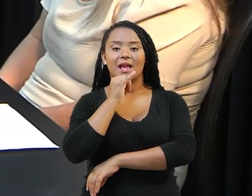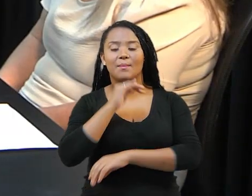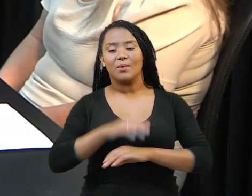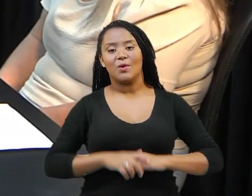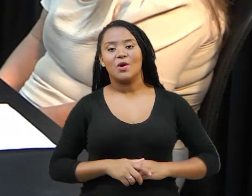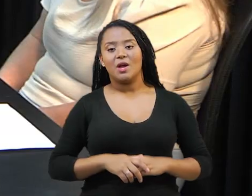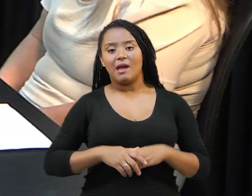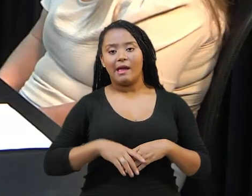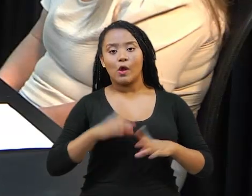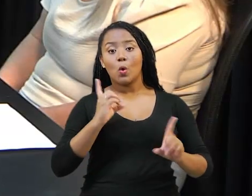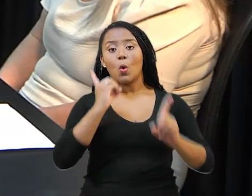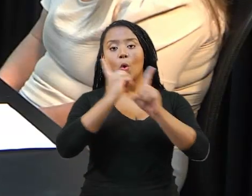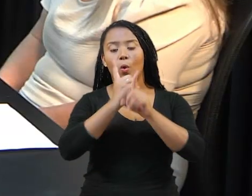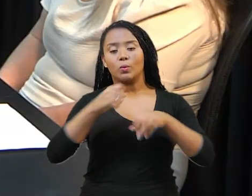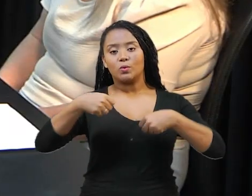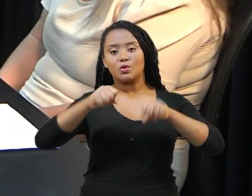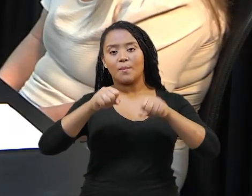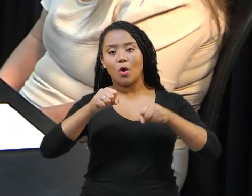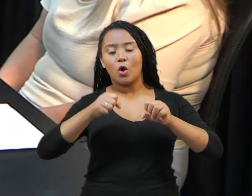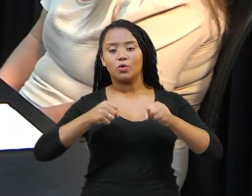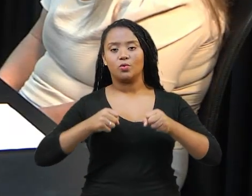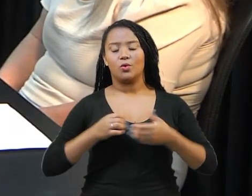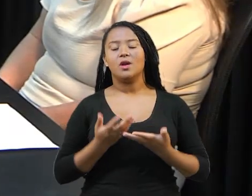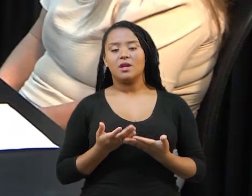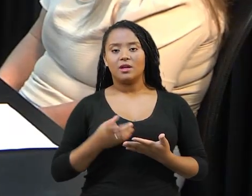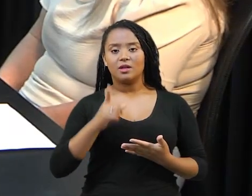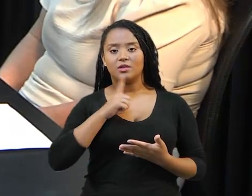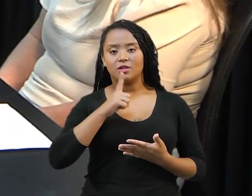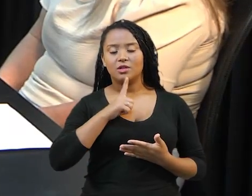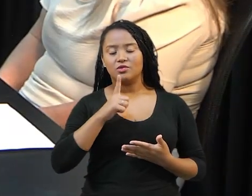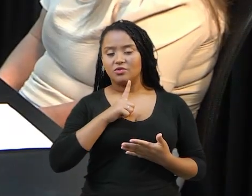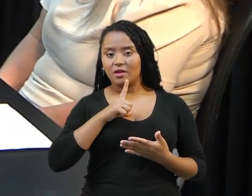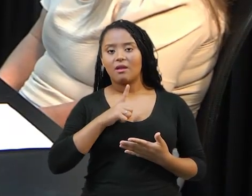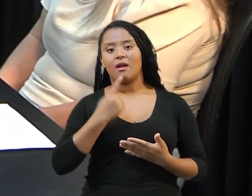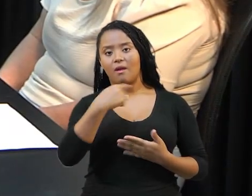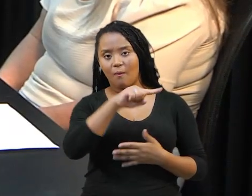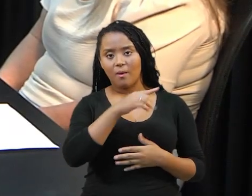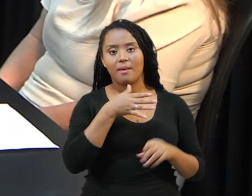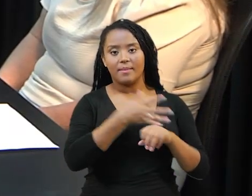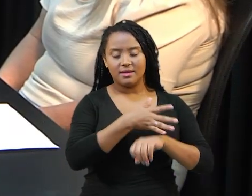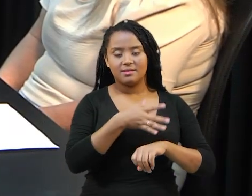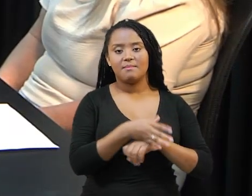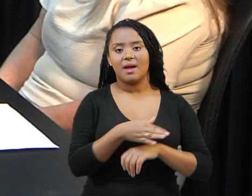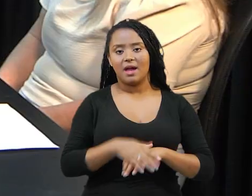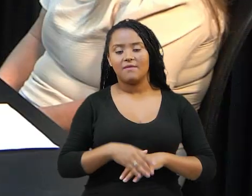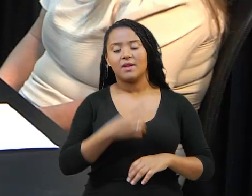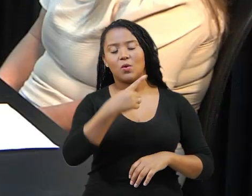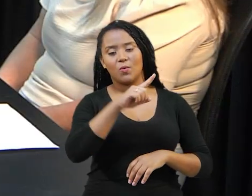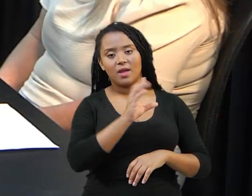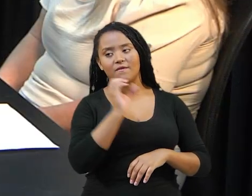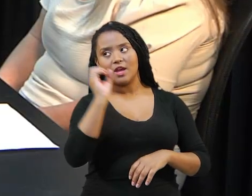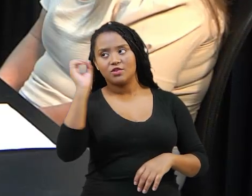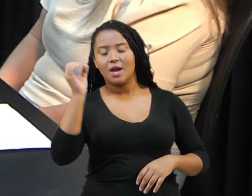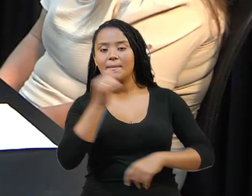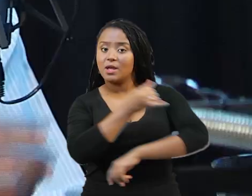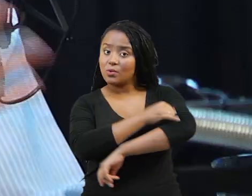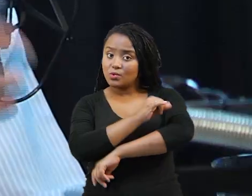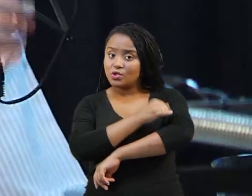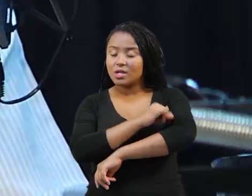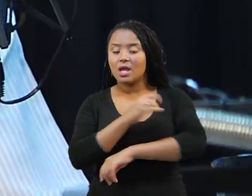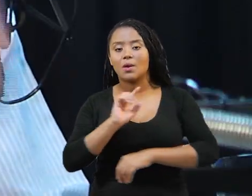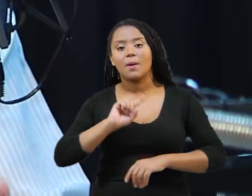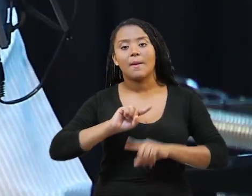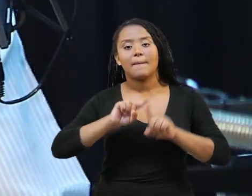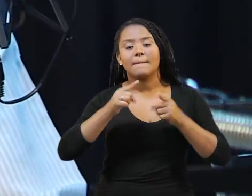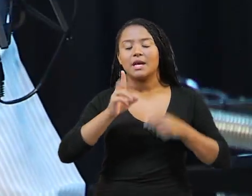Jacarepaguá. Então a gente ia em todas as corridas de moto anuais que tinham, né? Então a gente ia para o Rio de Janeiro, mas eu